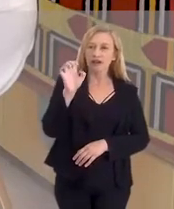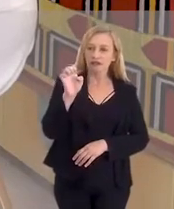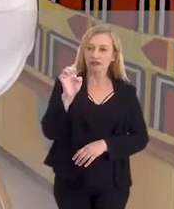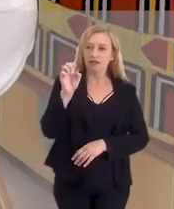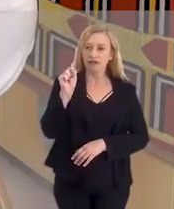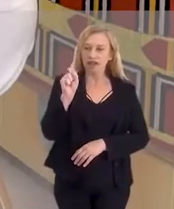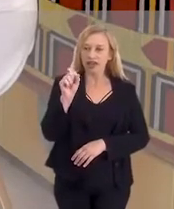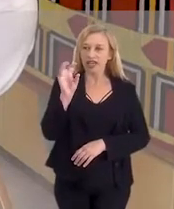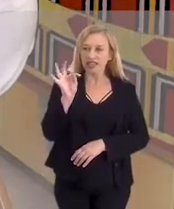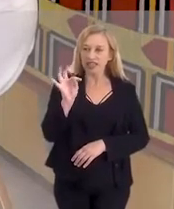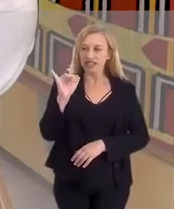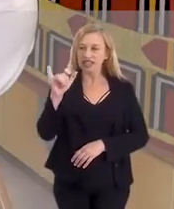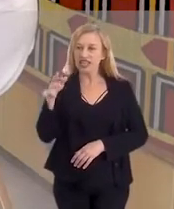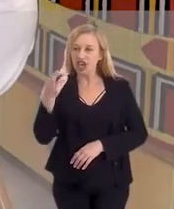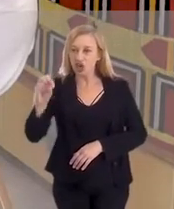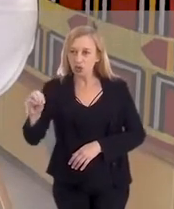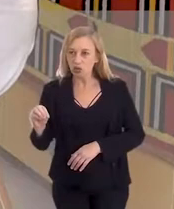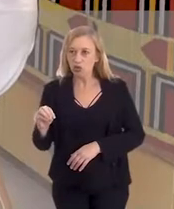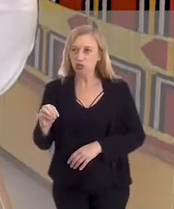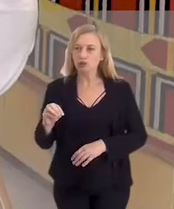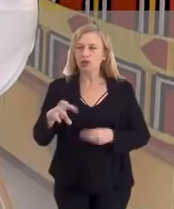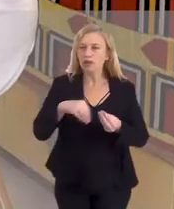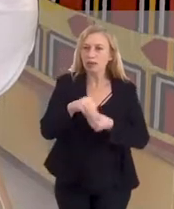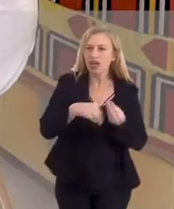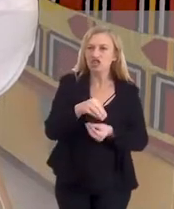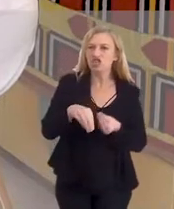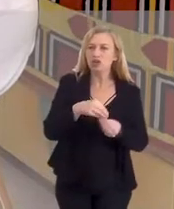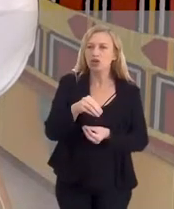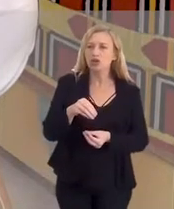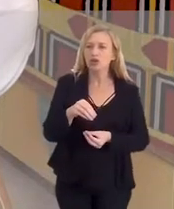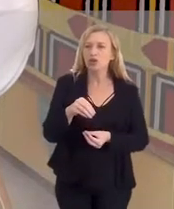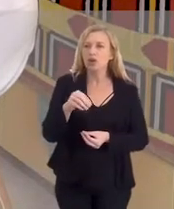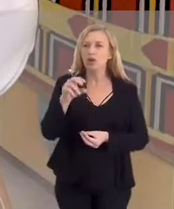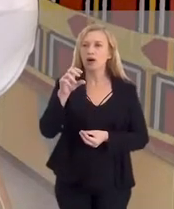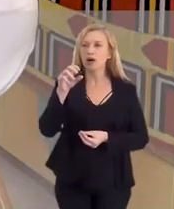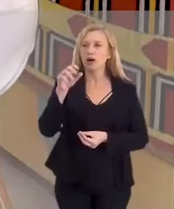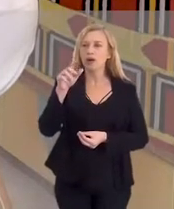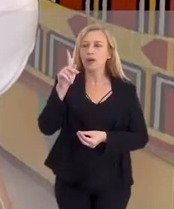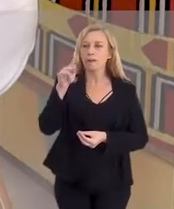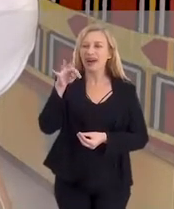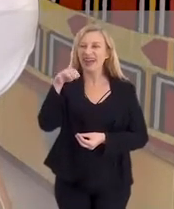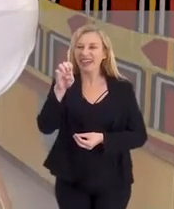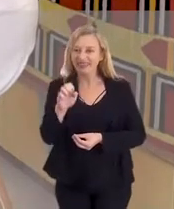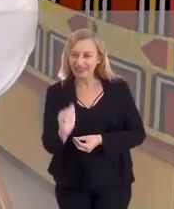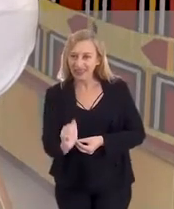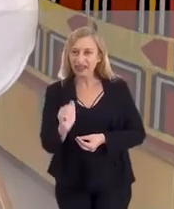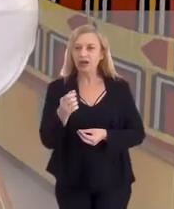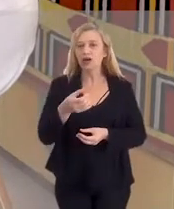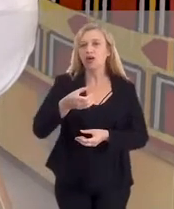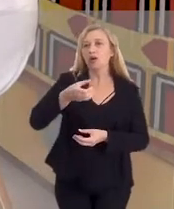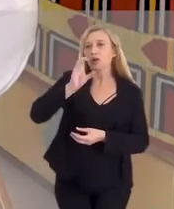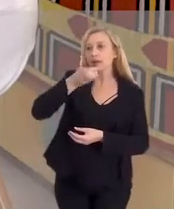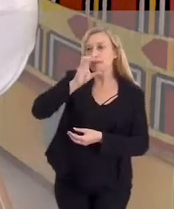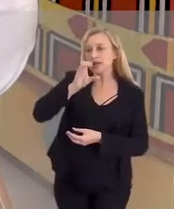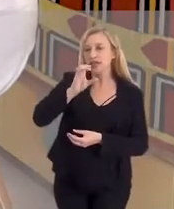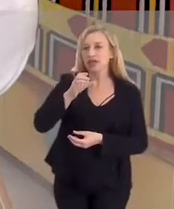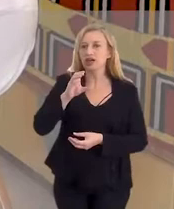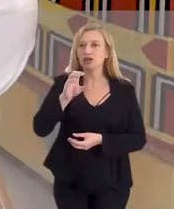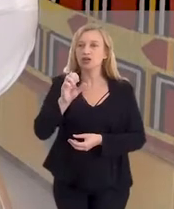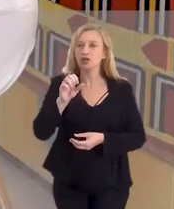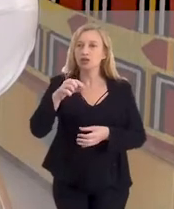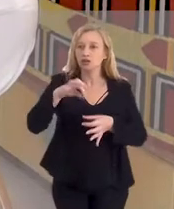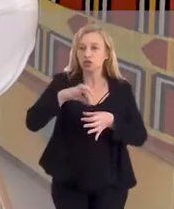mexem com a... transmuta, né? Uma planta em algo sagrado, uma bebida, um chá,